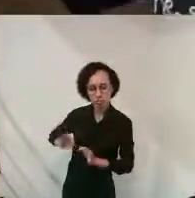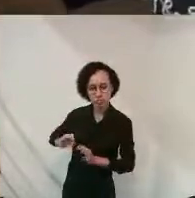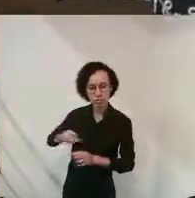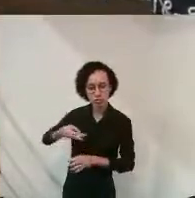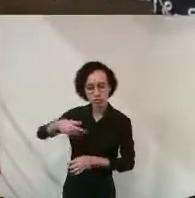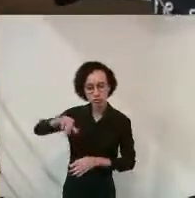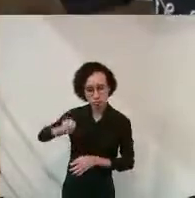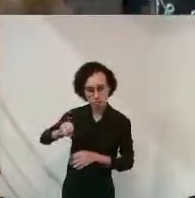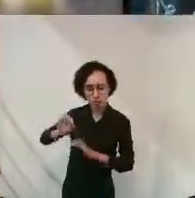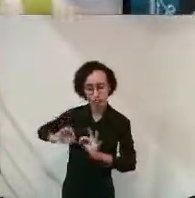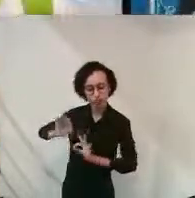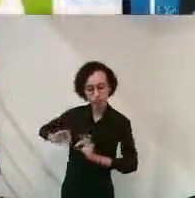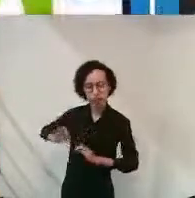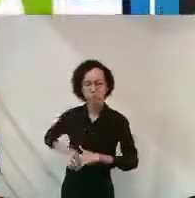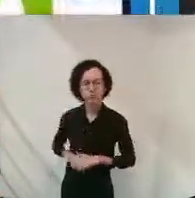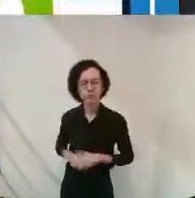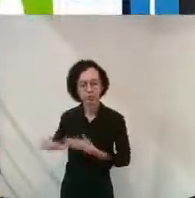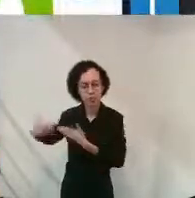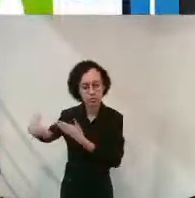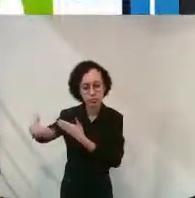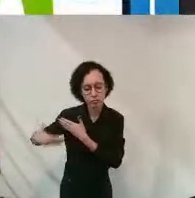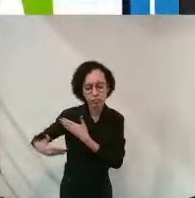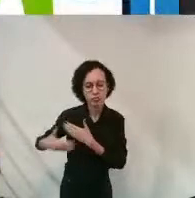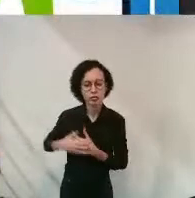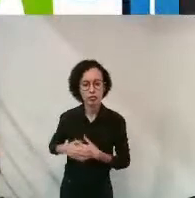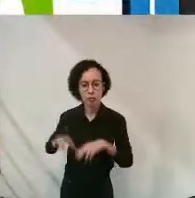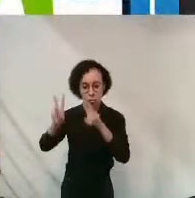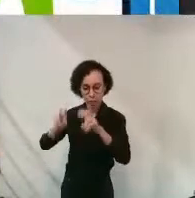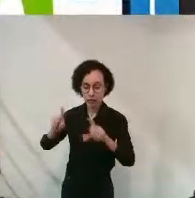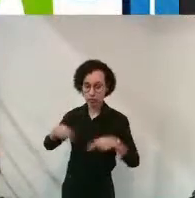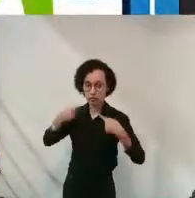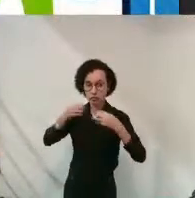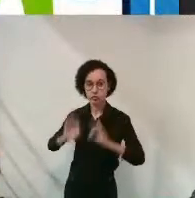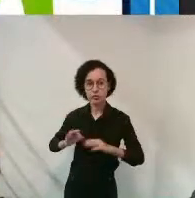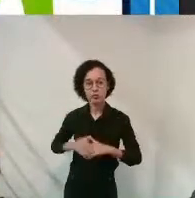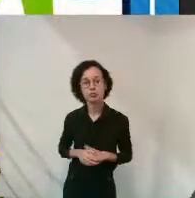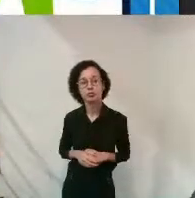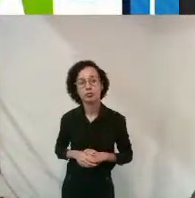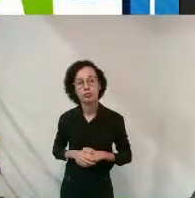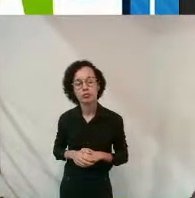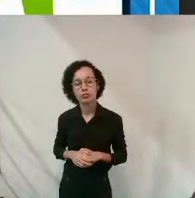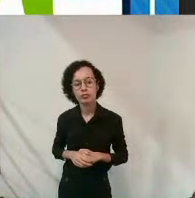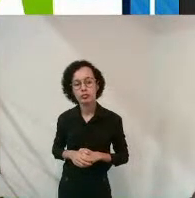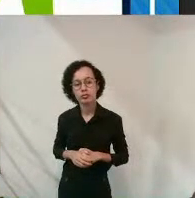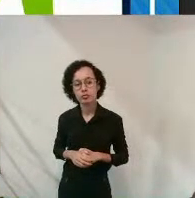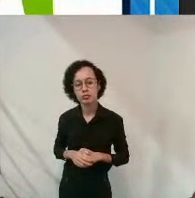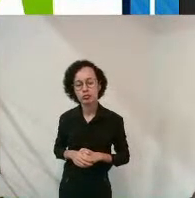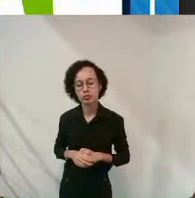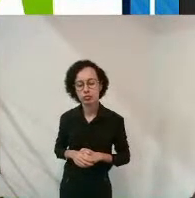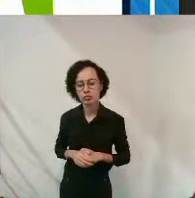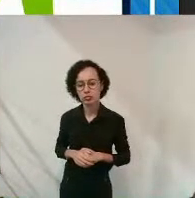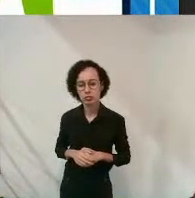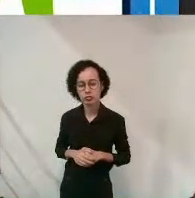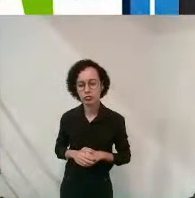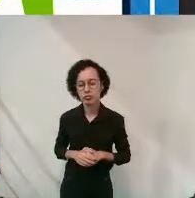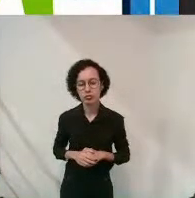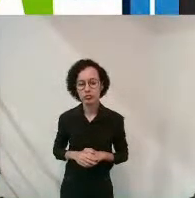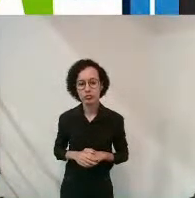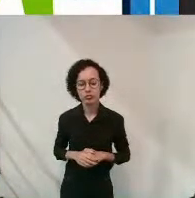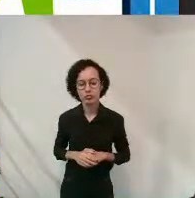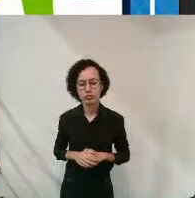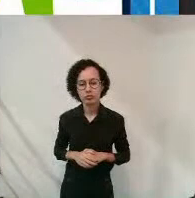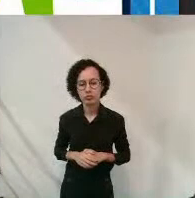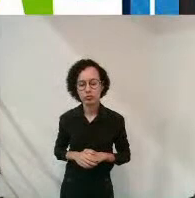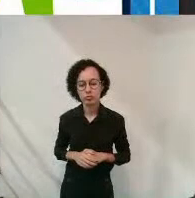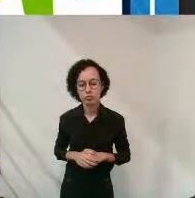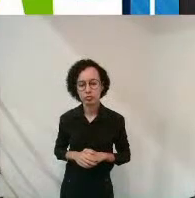ano. O tema que me coube é bastante desafiante, que se trata da regulação do saneamento com o viés